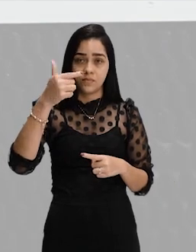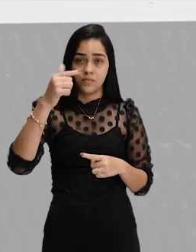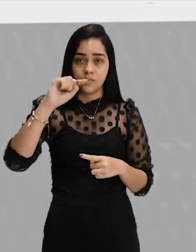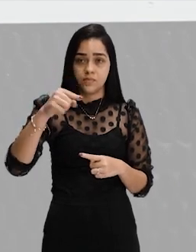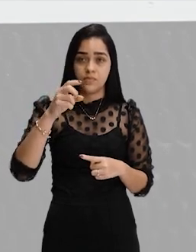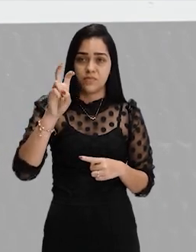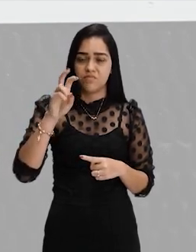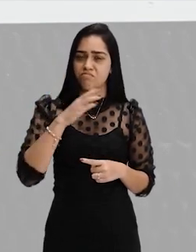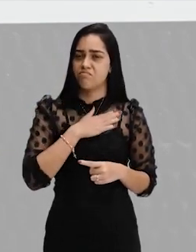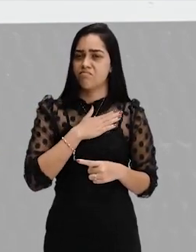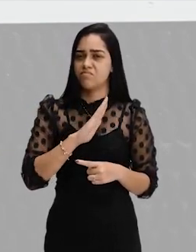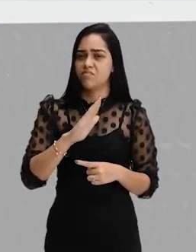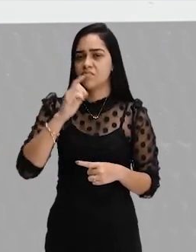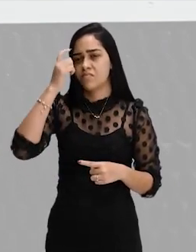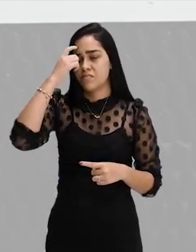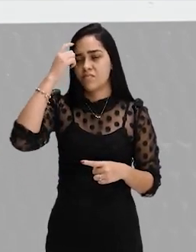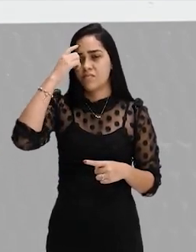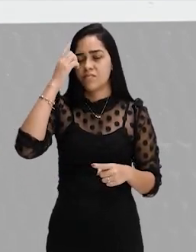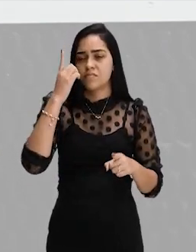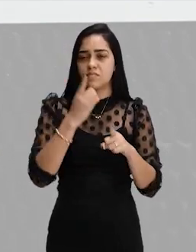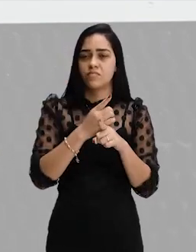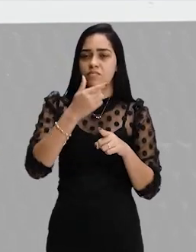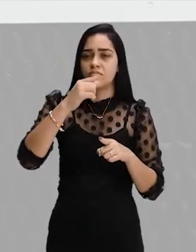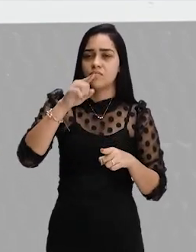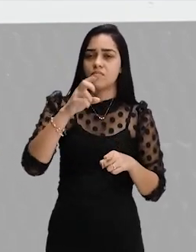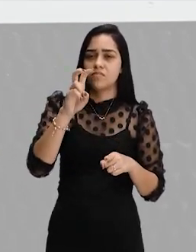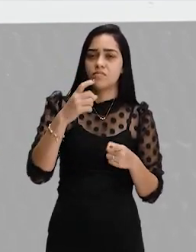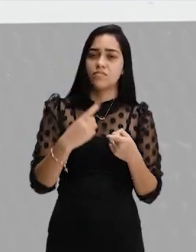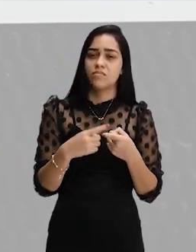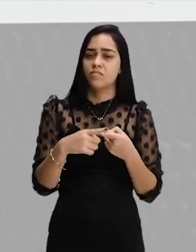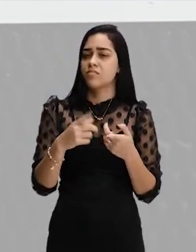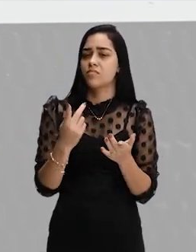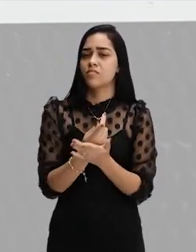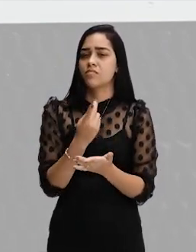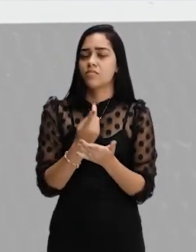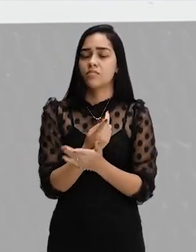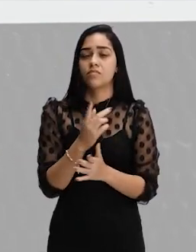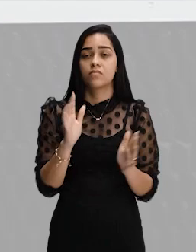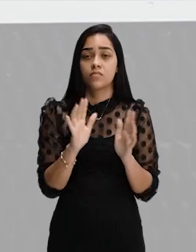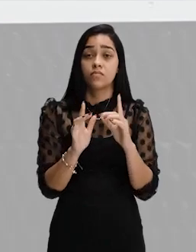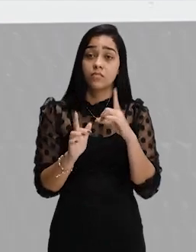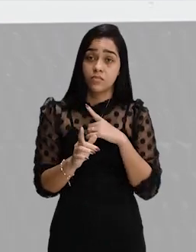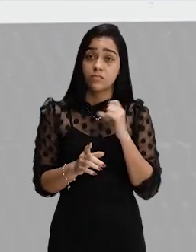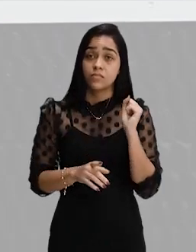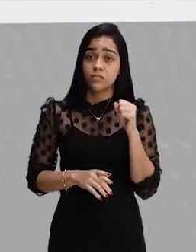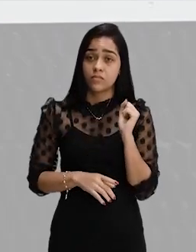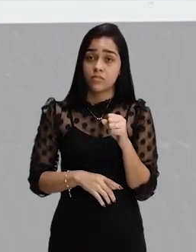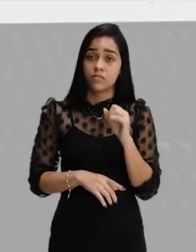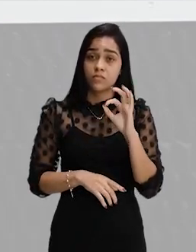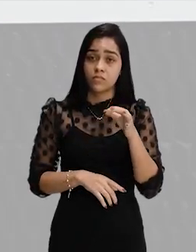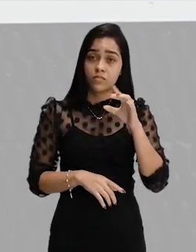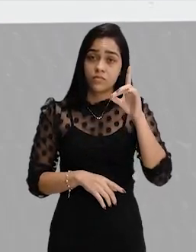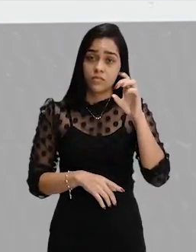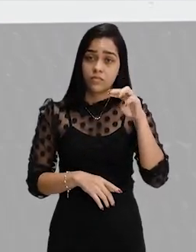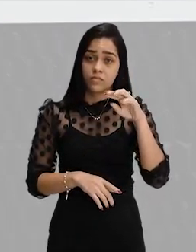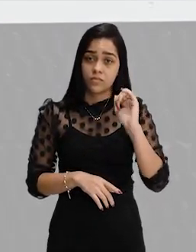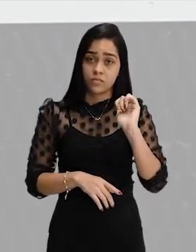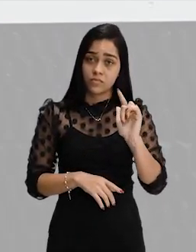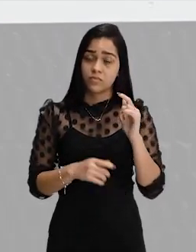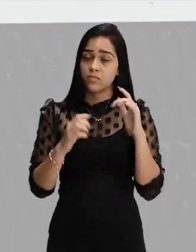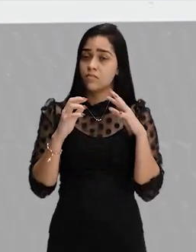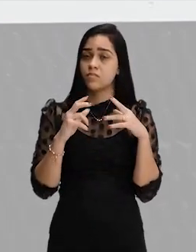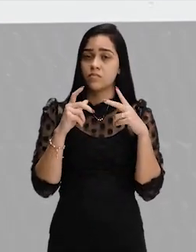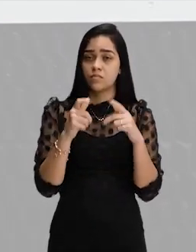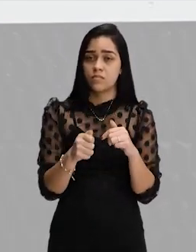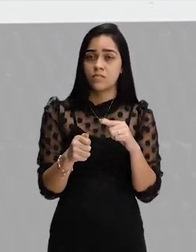número decimal, né? Acha que quando encontra número decimal é porque a conta está errada. Não, o número decimal existe, né? Então a gente tem que considerar todo